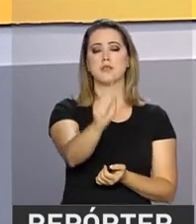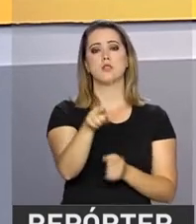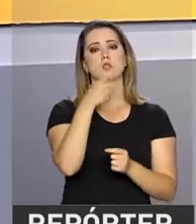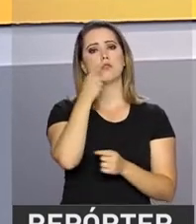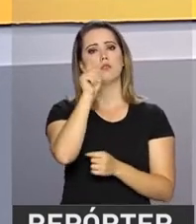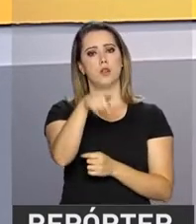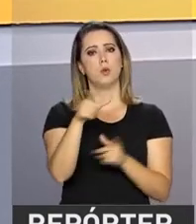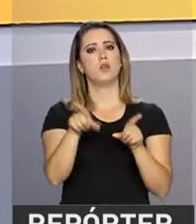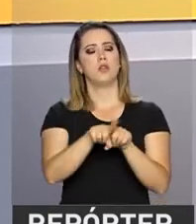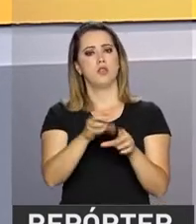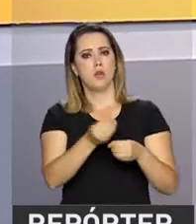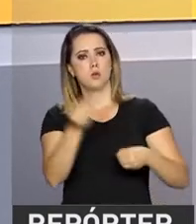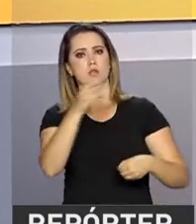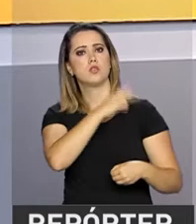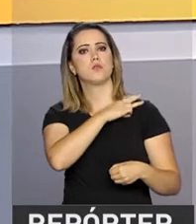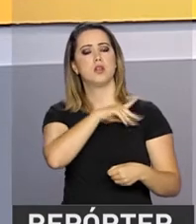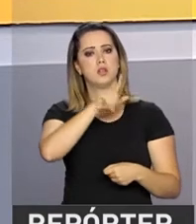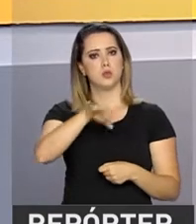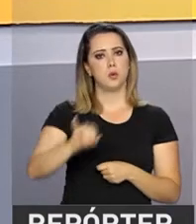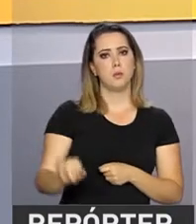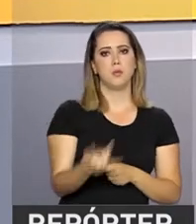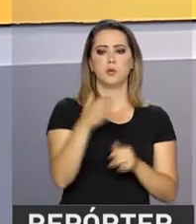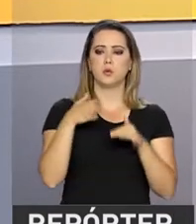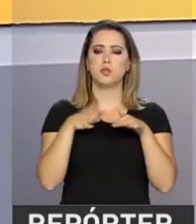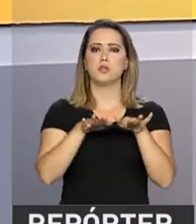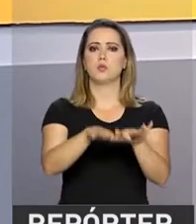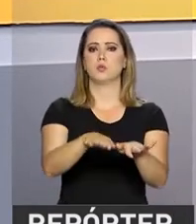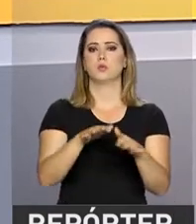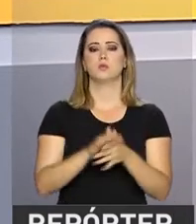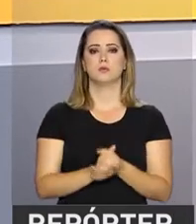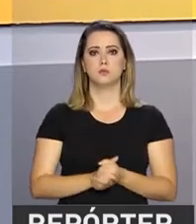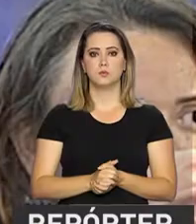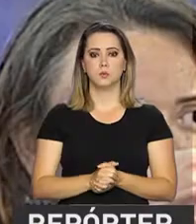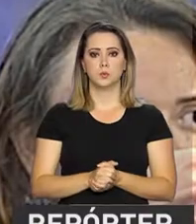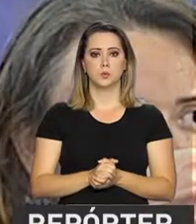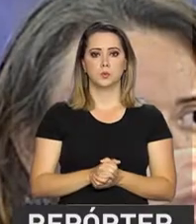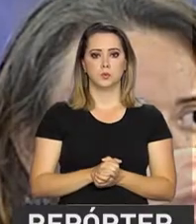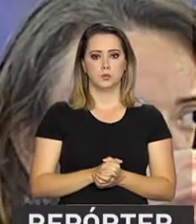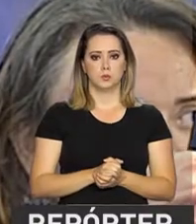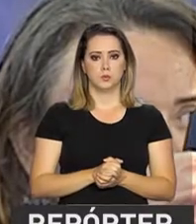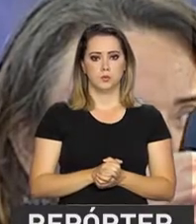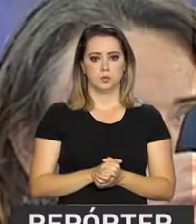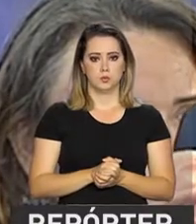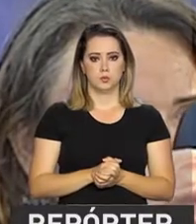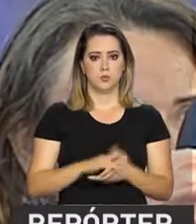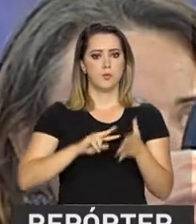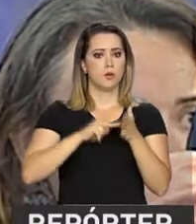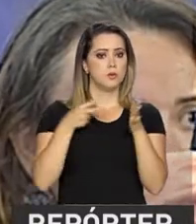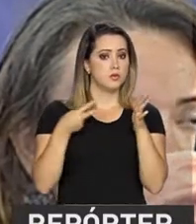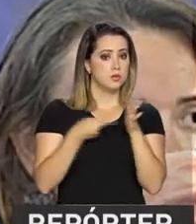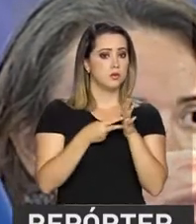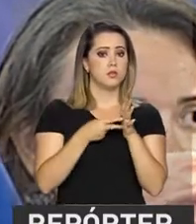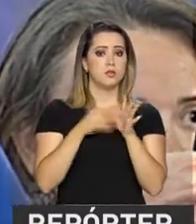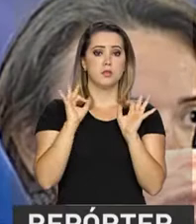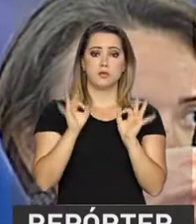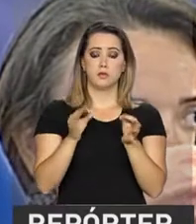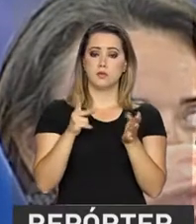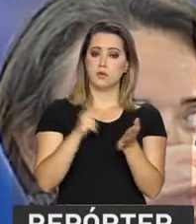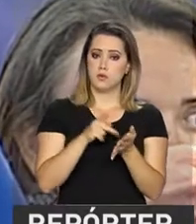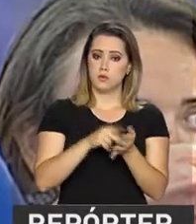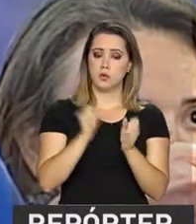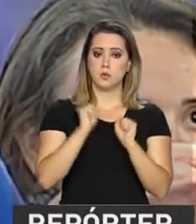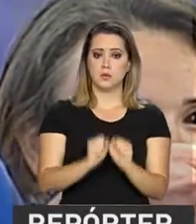que obter o certificado é uma oportunidade de inclusão significa em termos práticos